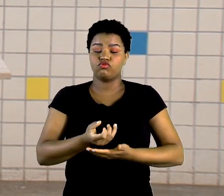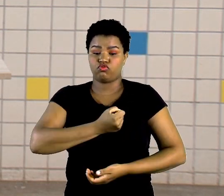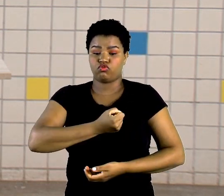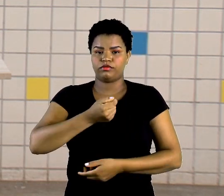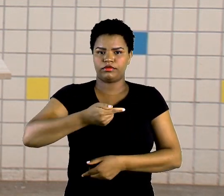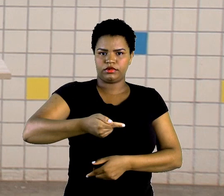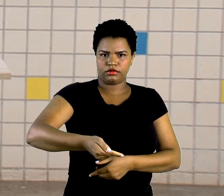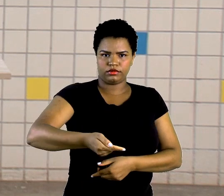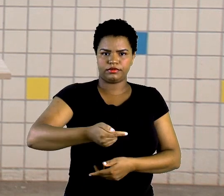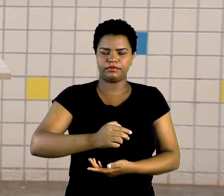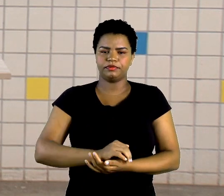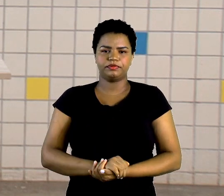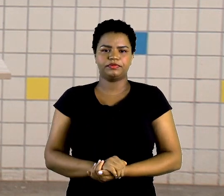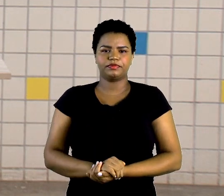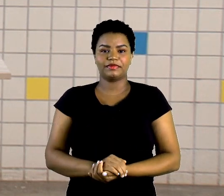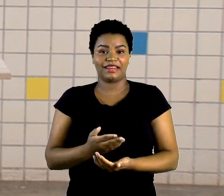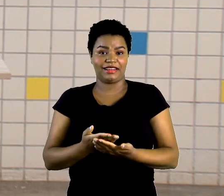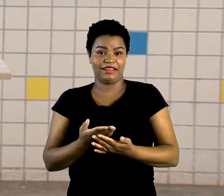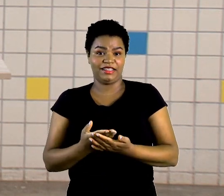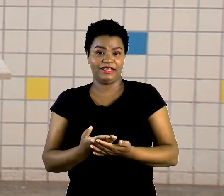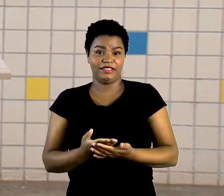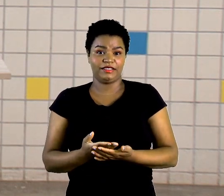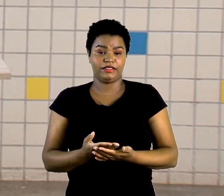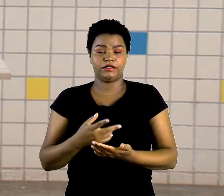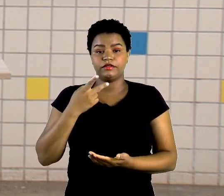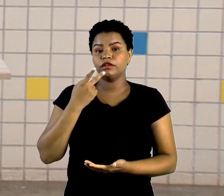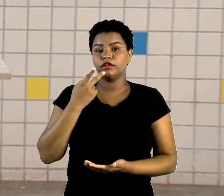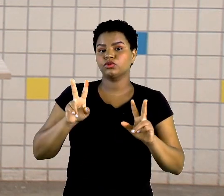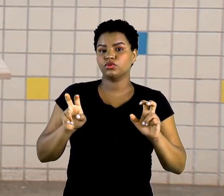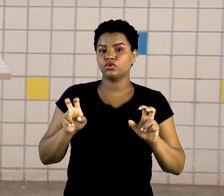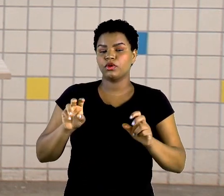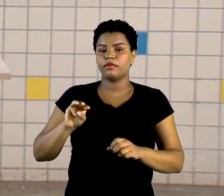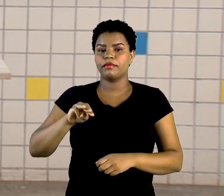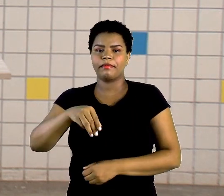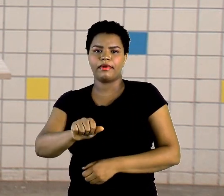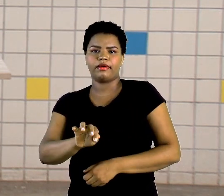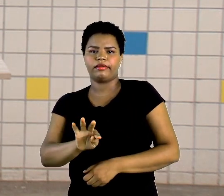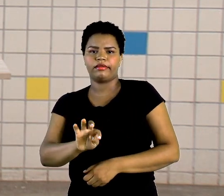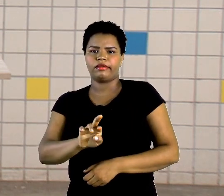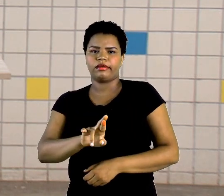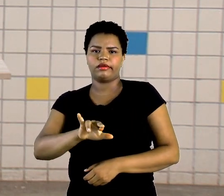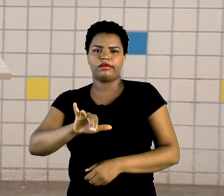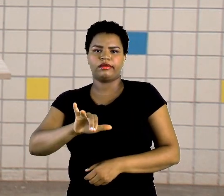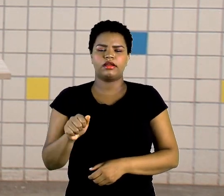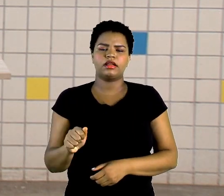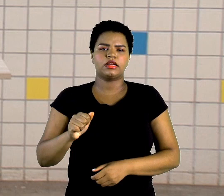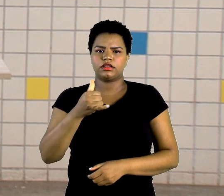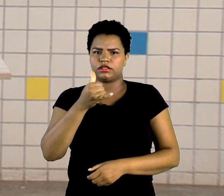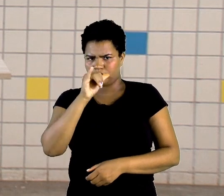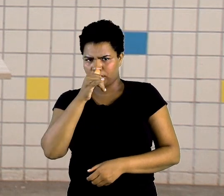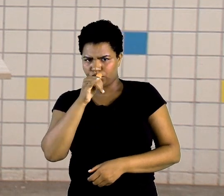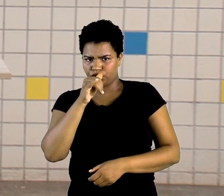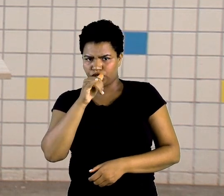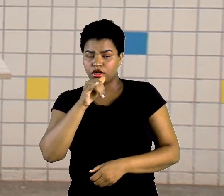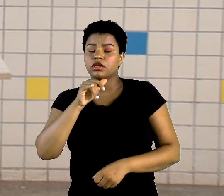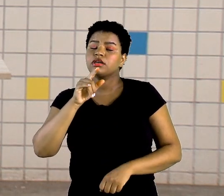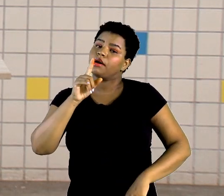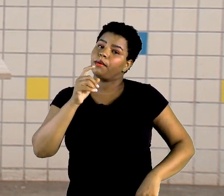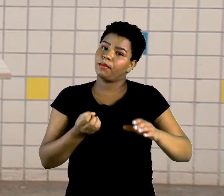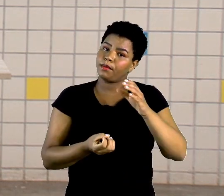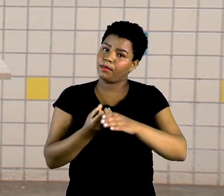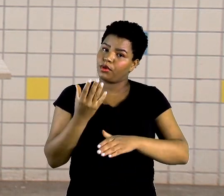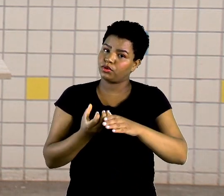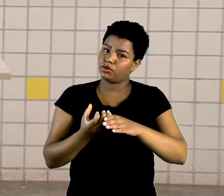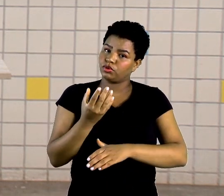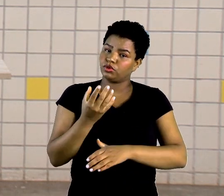7. Essa aula nós vamos estar falando sobre matéria, energia e a produção